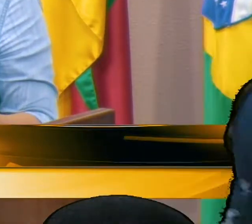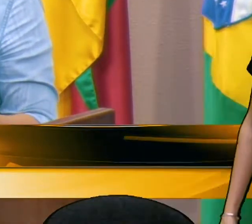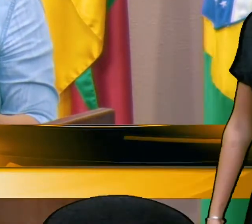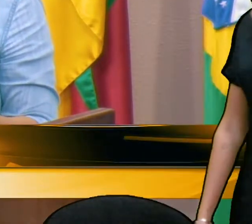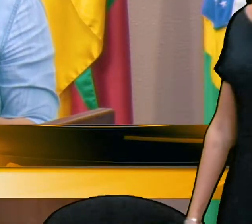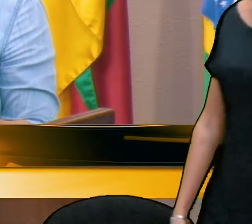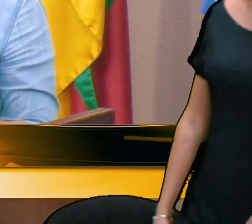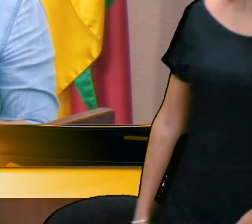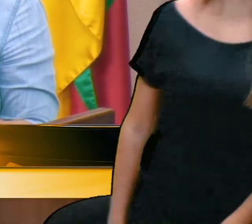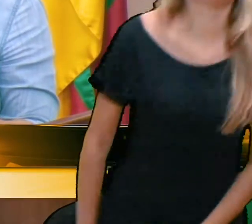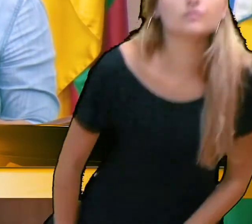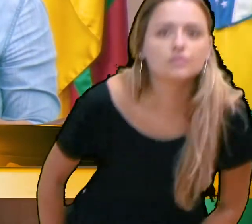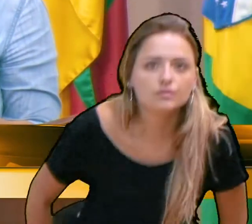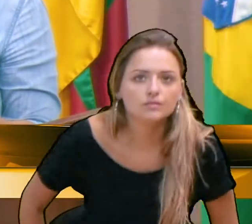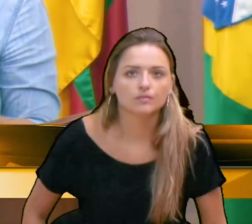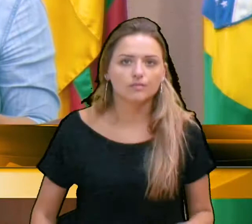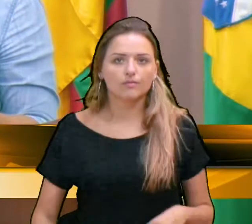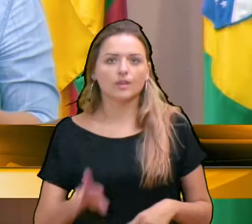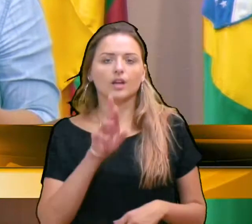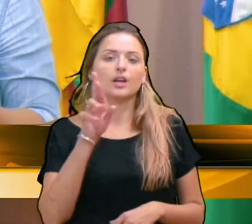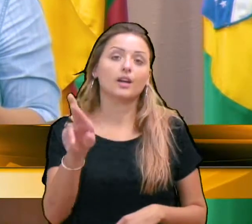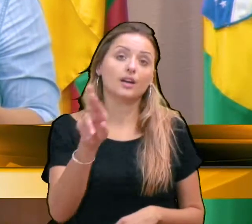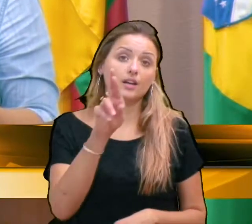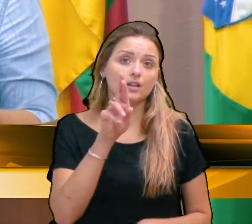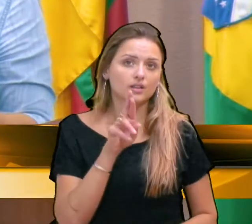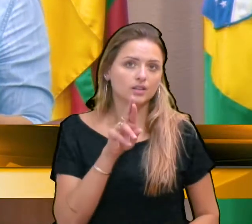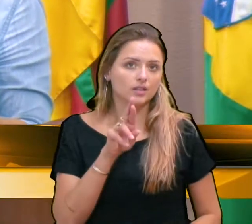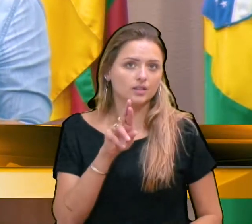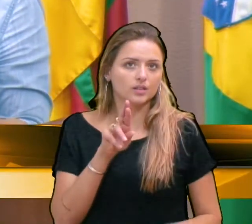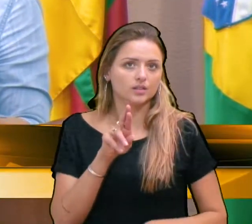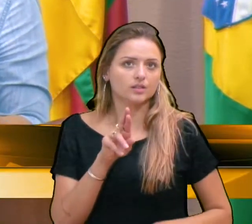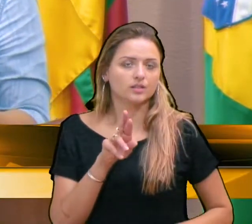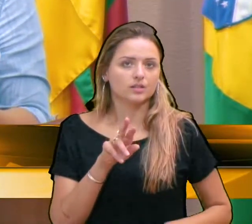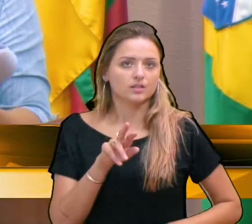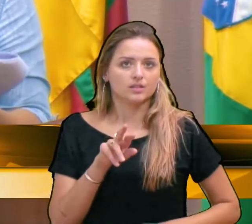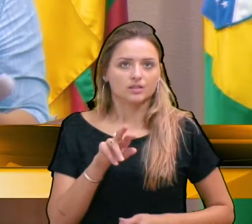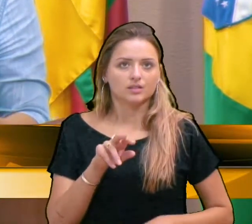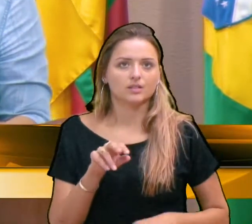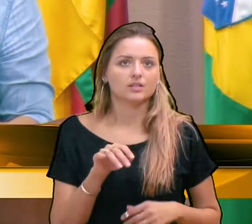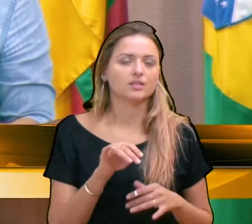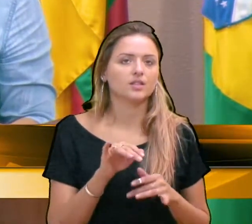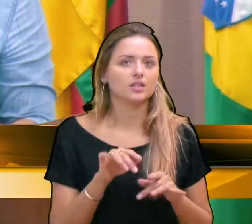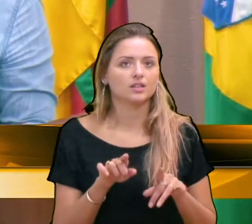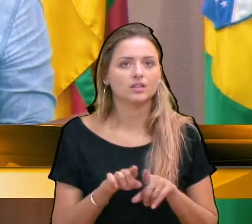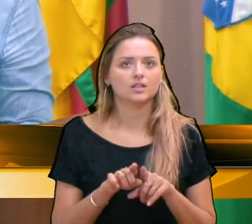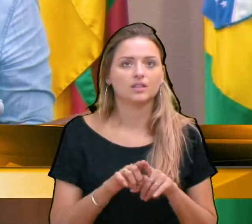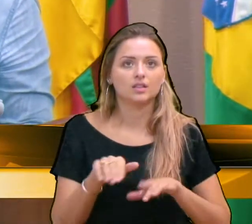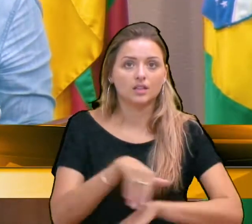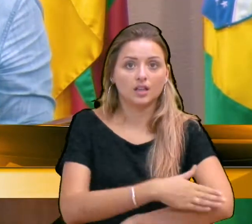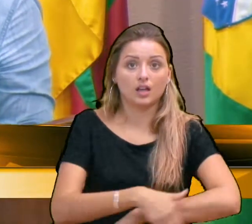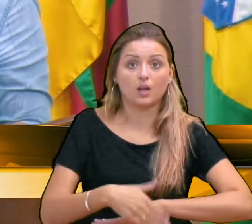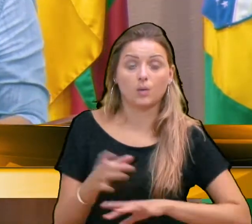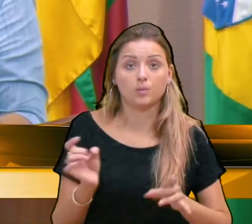E aí eles respondem, né, que os dados são públicos, né? Óbvio que a estrada está lá, se eu quiser ir lá medir, é